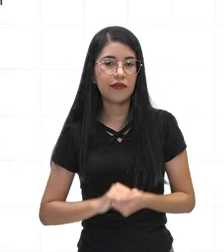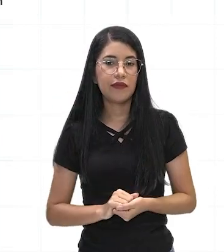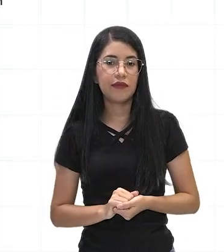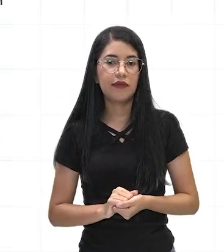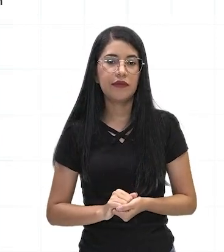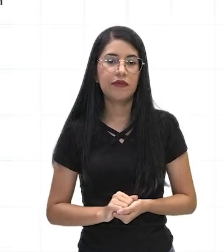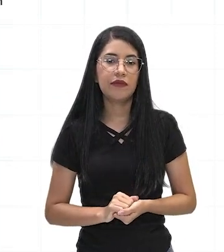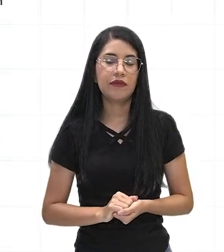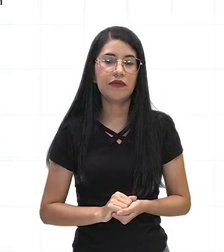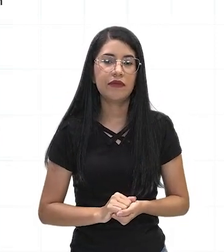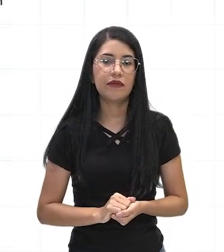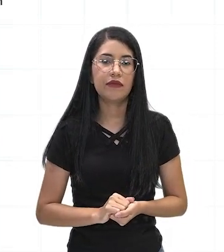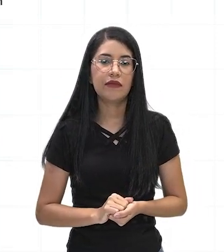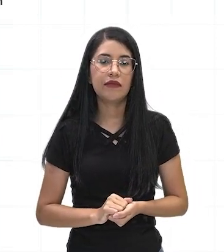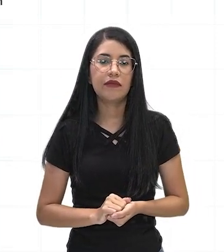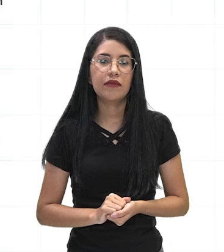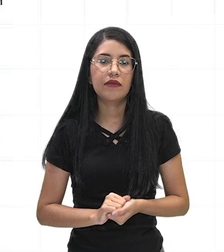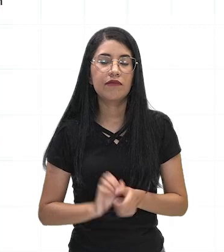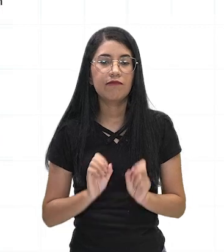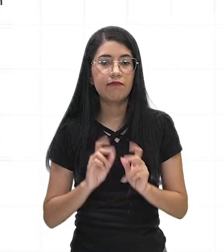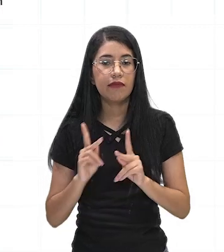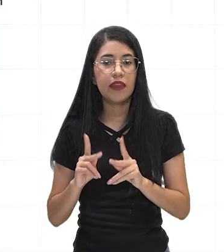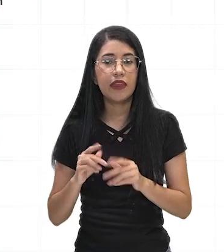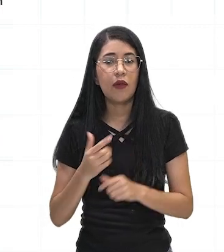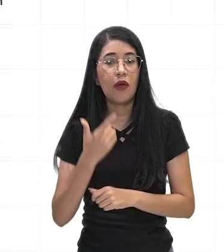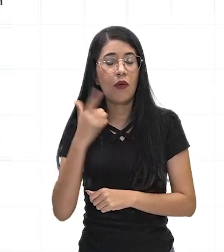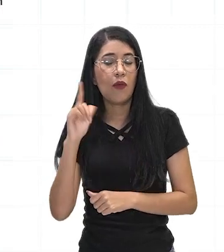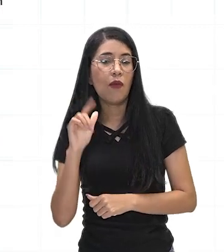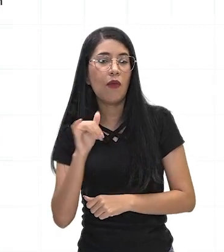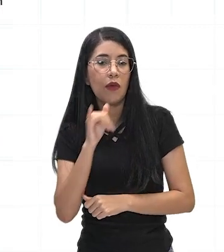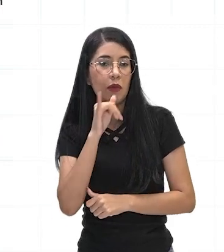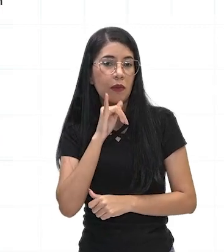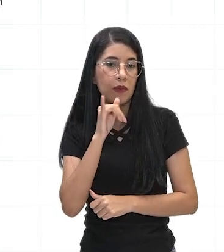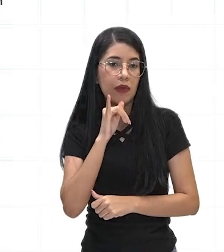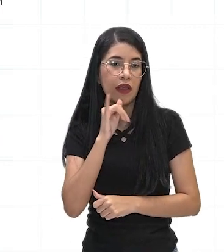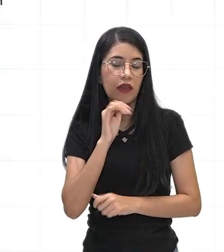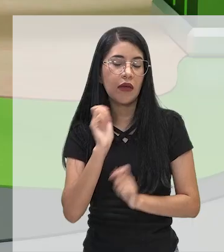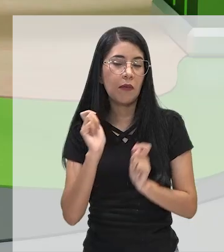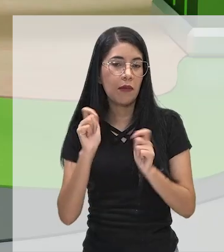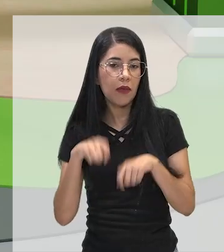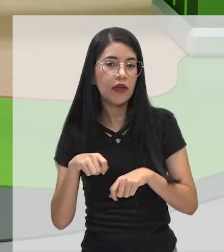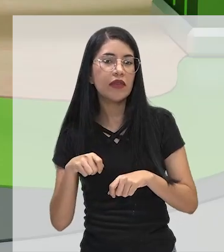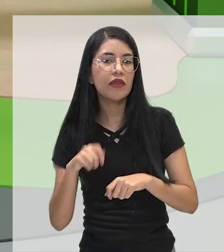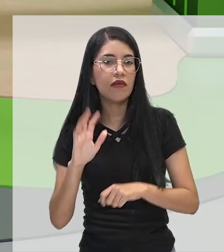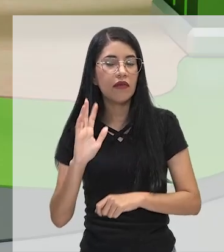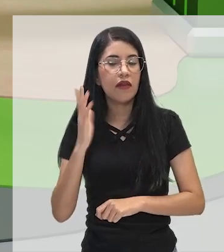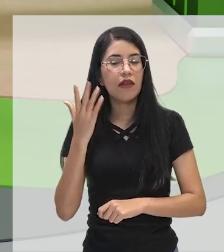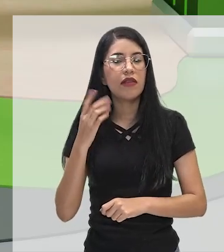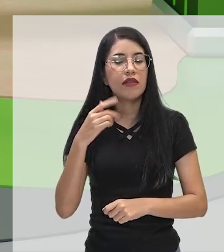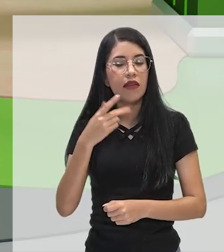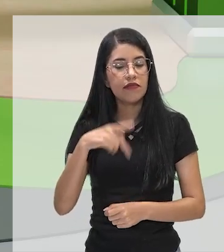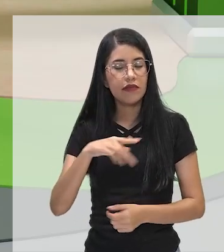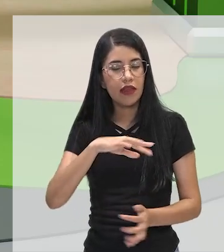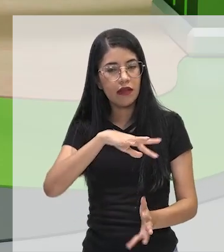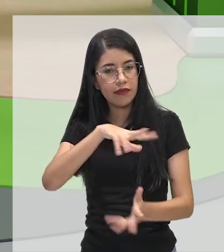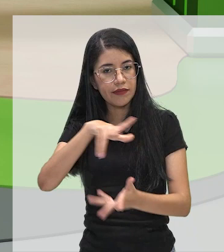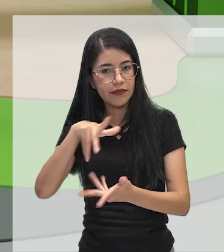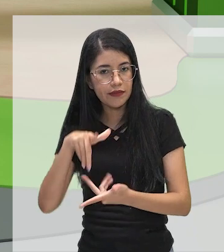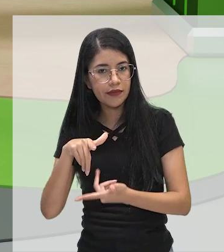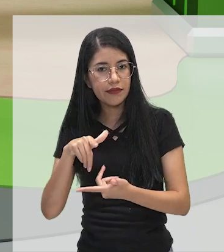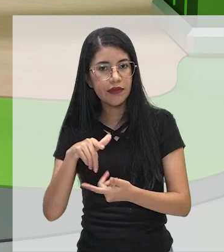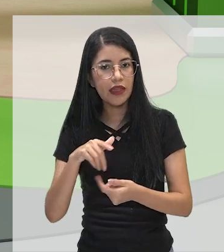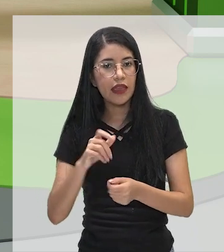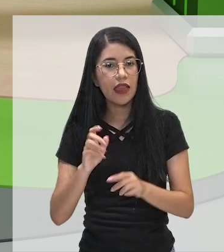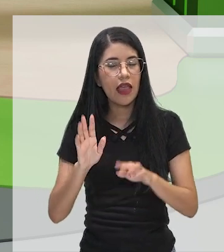pororoca acontecendo ali nesse momento, certo? Então é um outro exemplo do que pode acontecer no nosso planeta Terra em